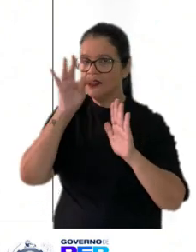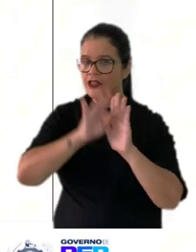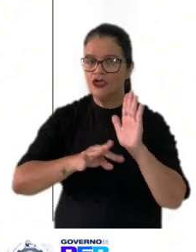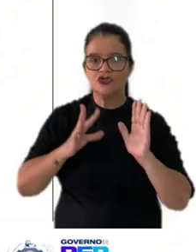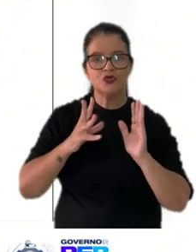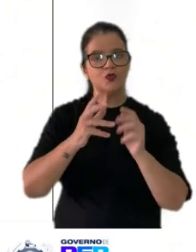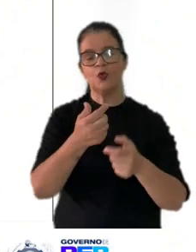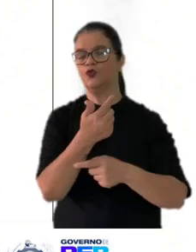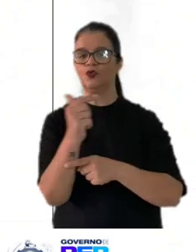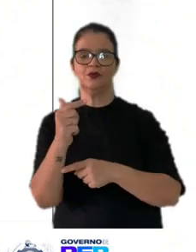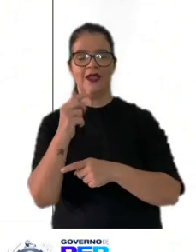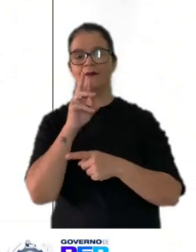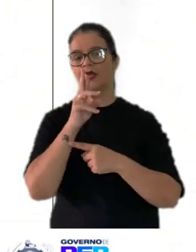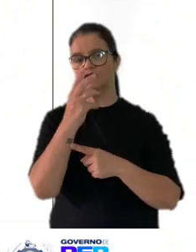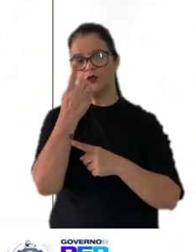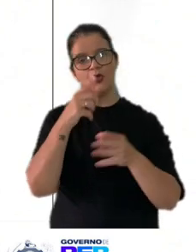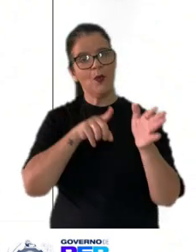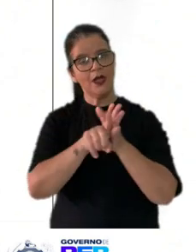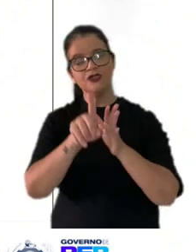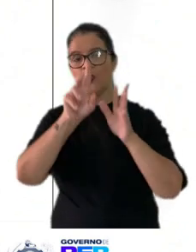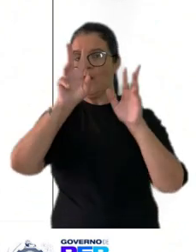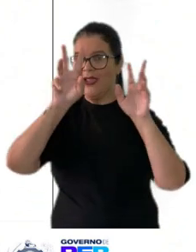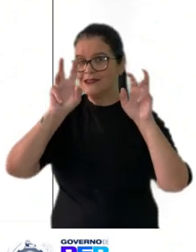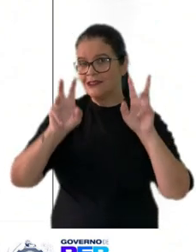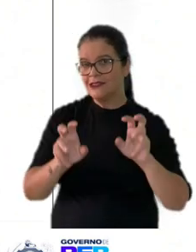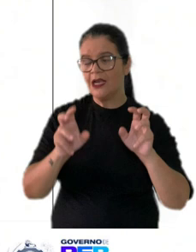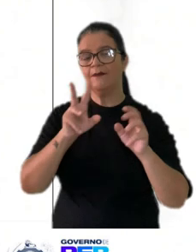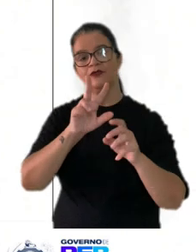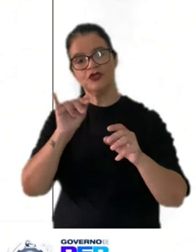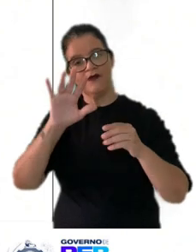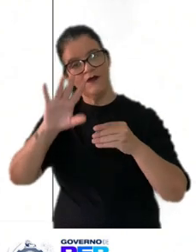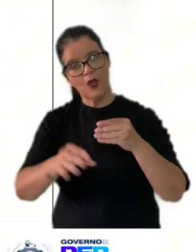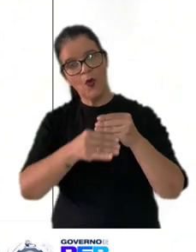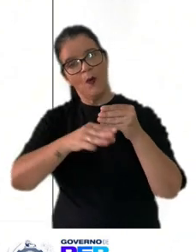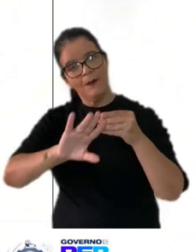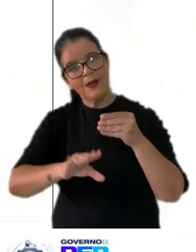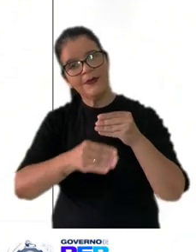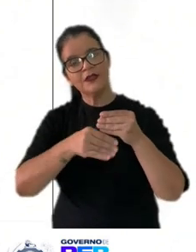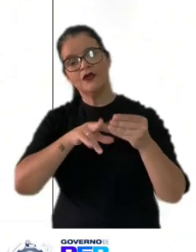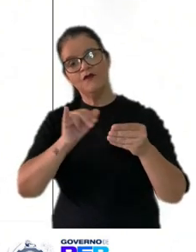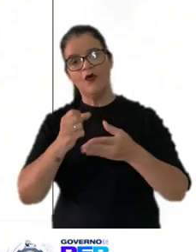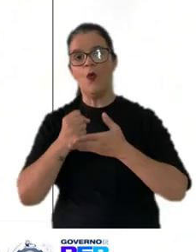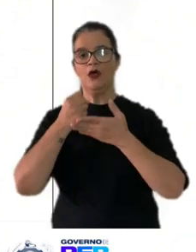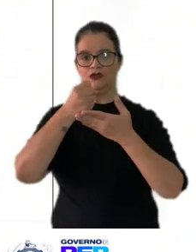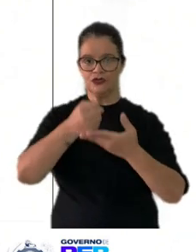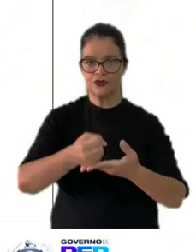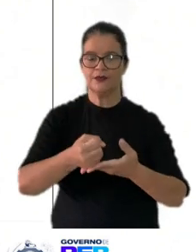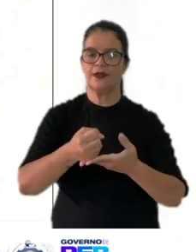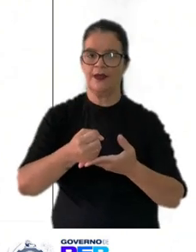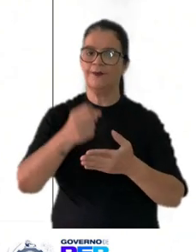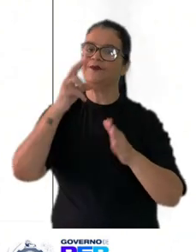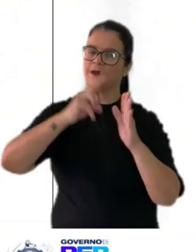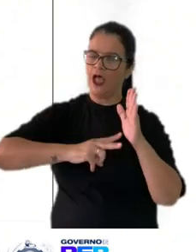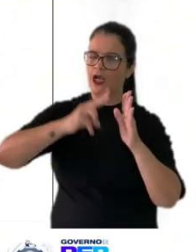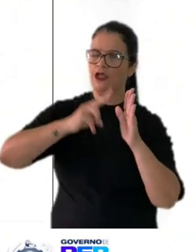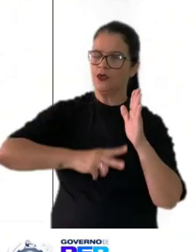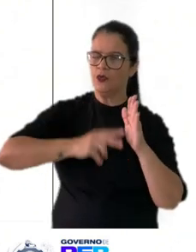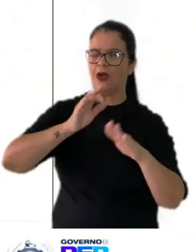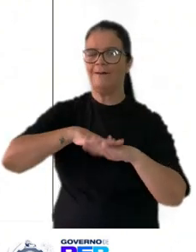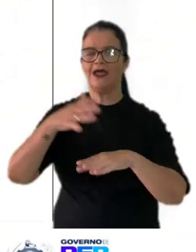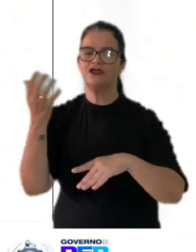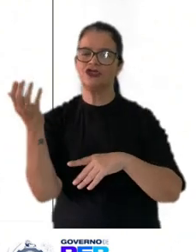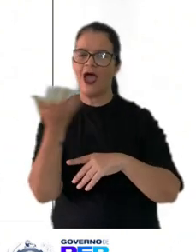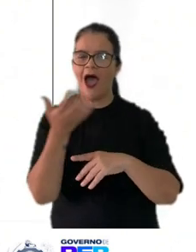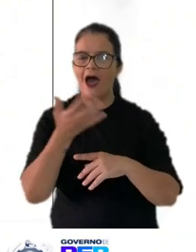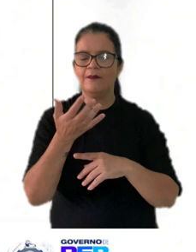então esses elementos que vem complementando eles vão te ajudar na leitura mais ágil mais eficaz desse